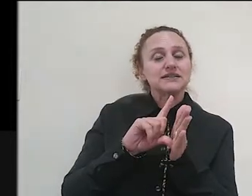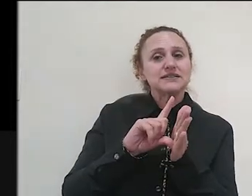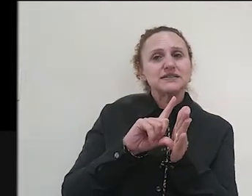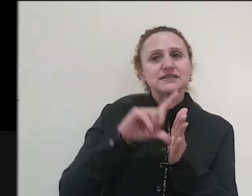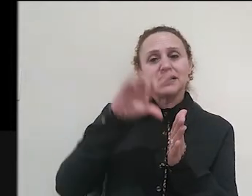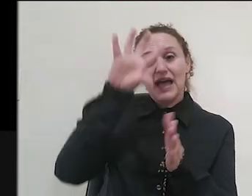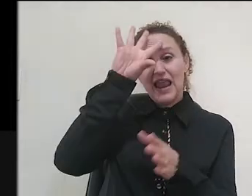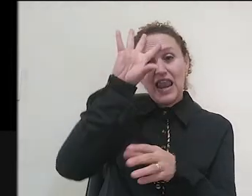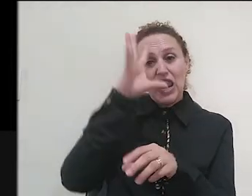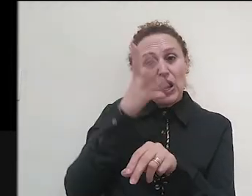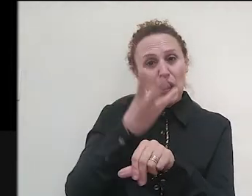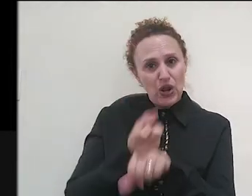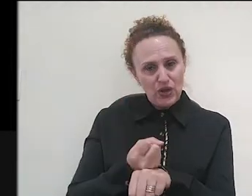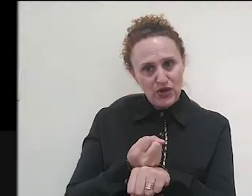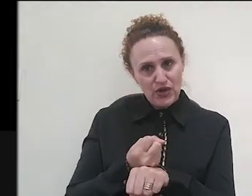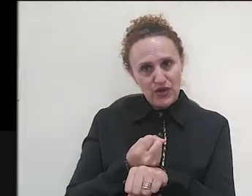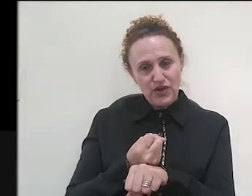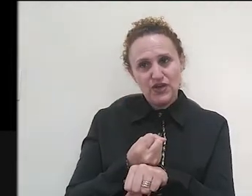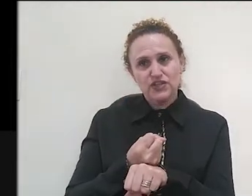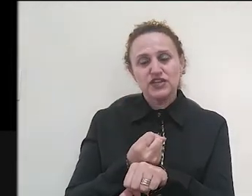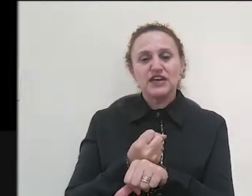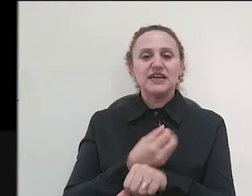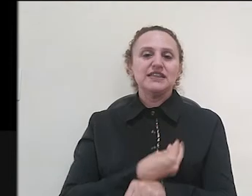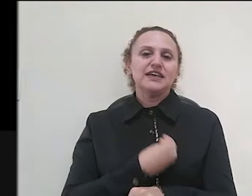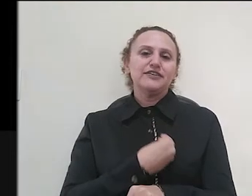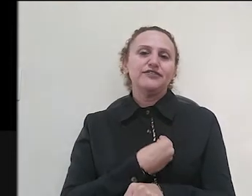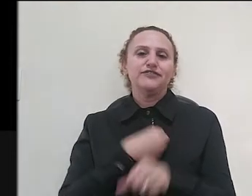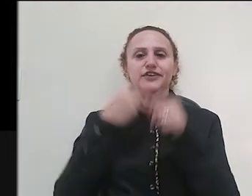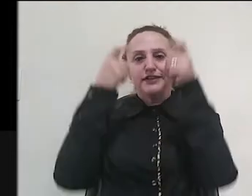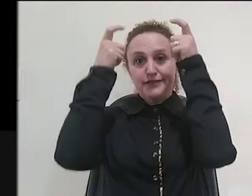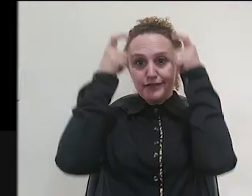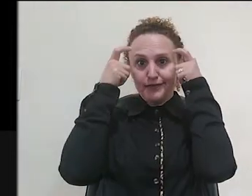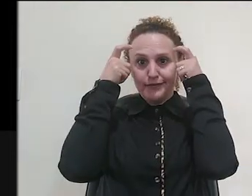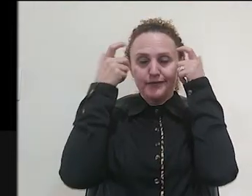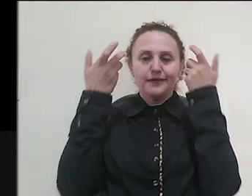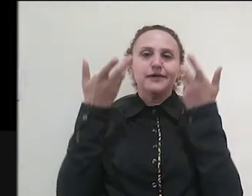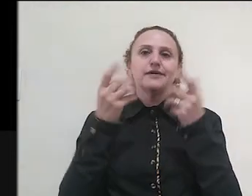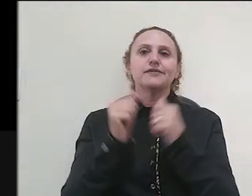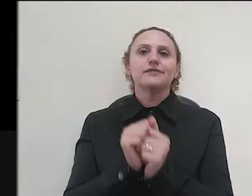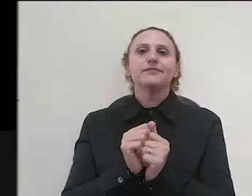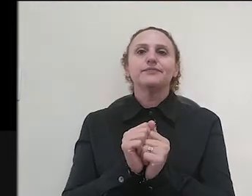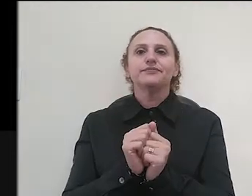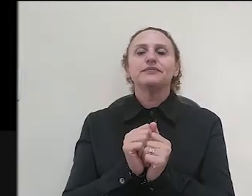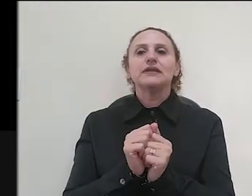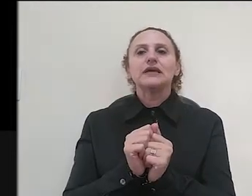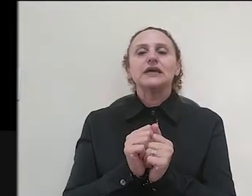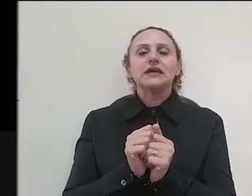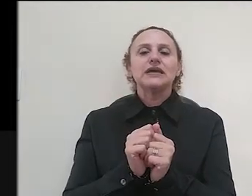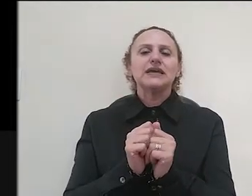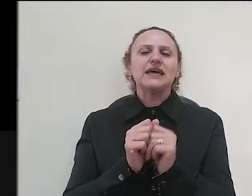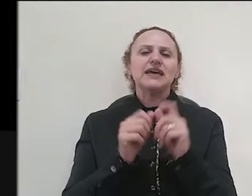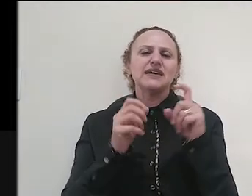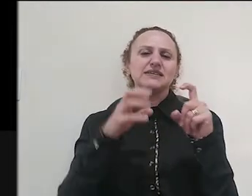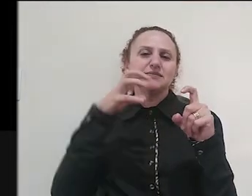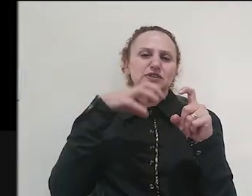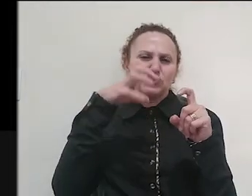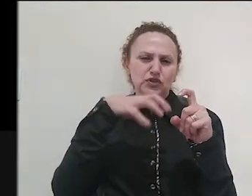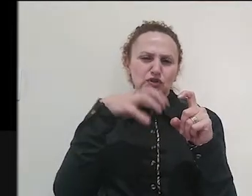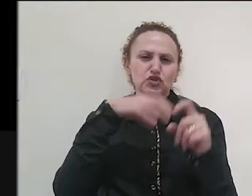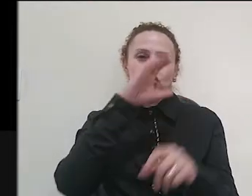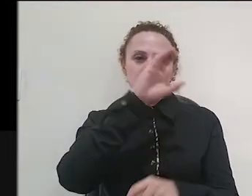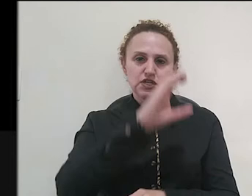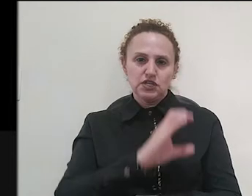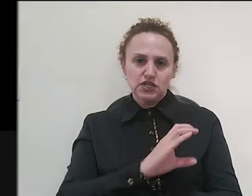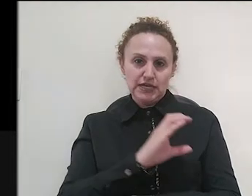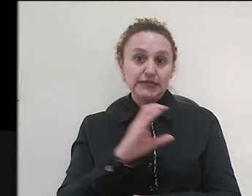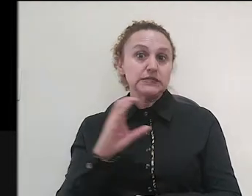do trovadorismo, né, da vida na corte, ora a lógica dessa mitologia judaico-cristã, a gente